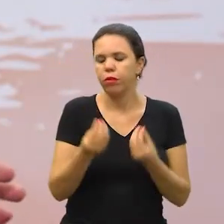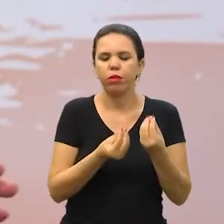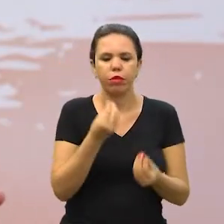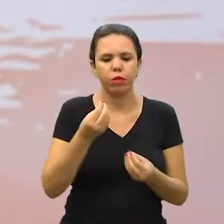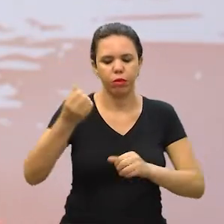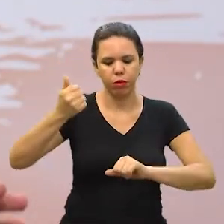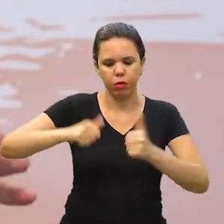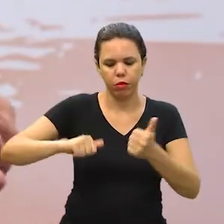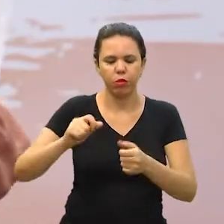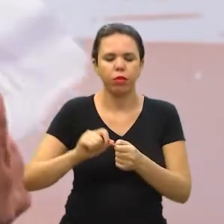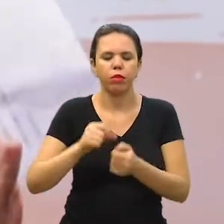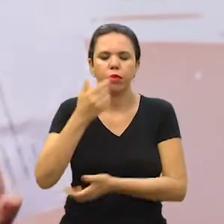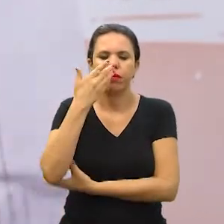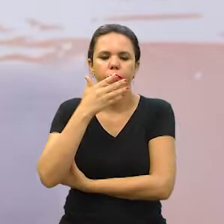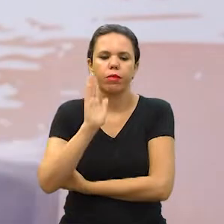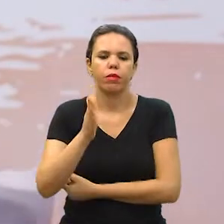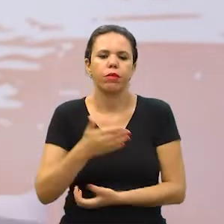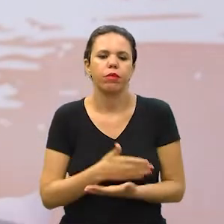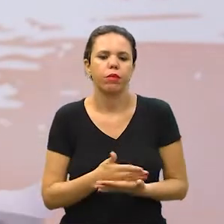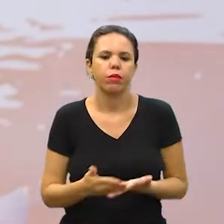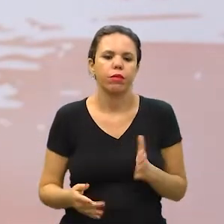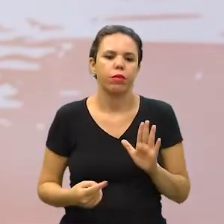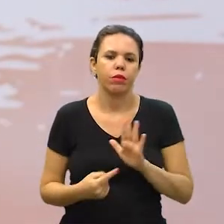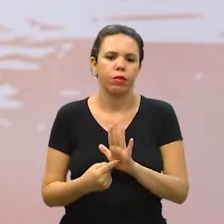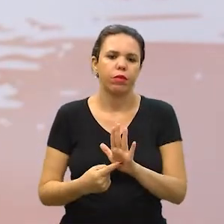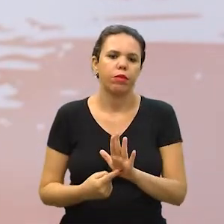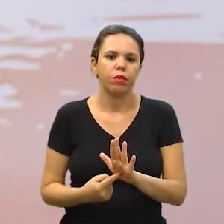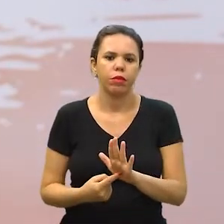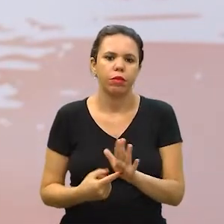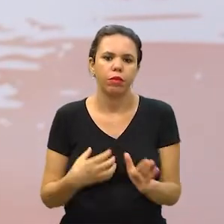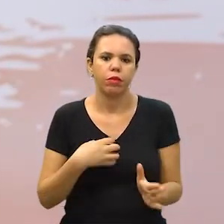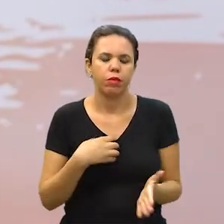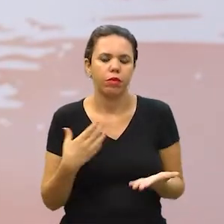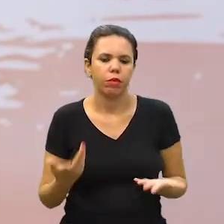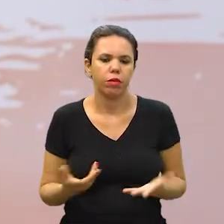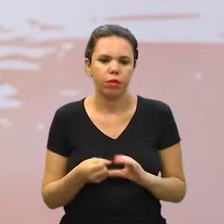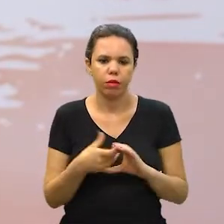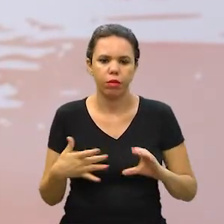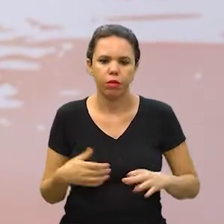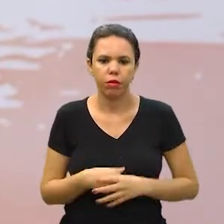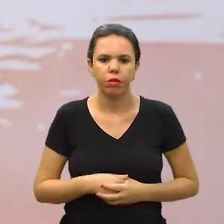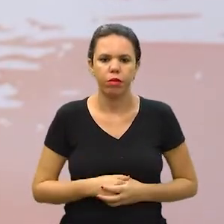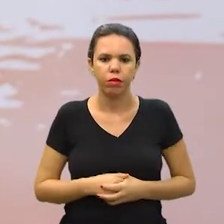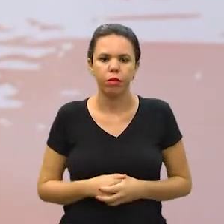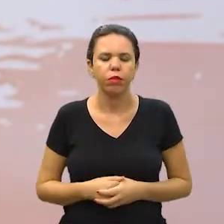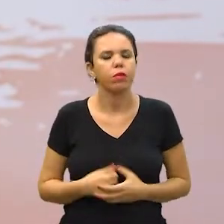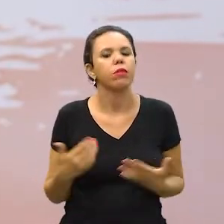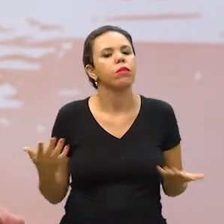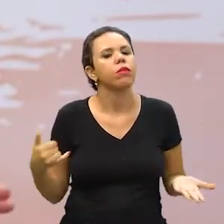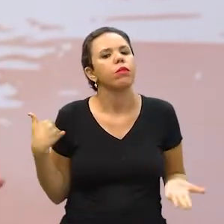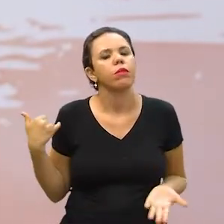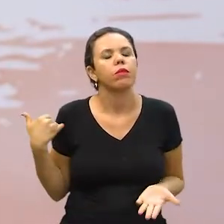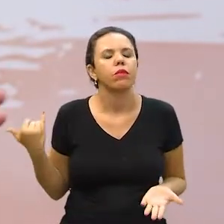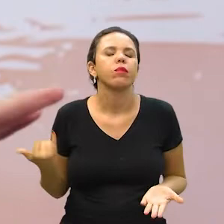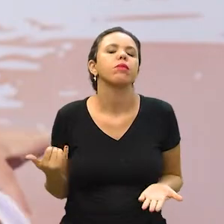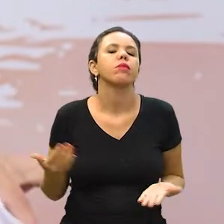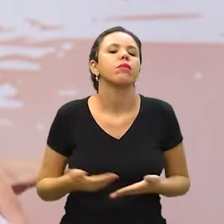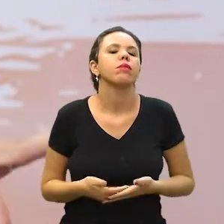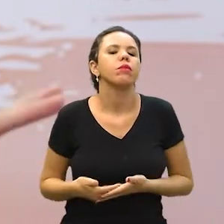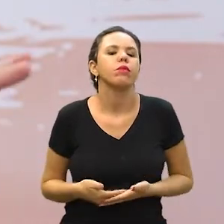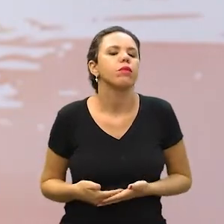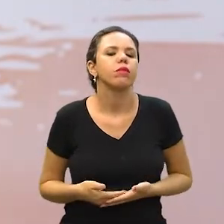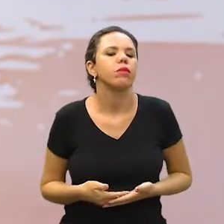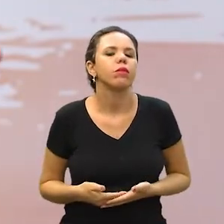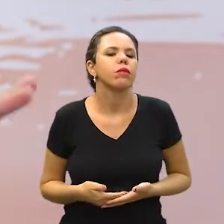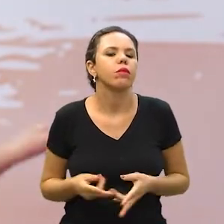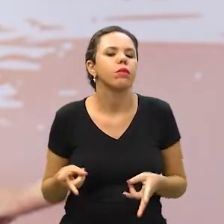que é o diagnóstico? Como que a criança já começa a apresentar esses sintomas, essas características? A partir de que idade? Desde